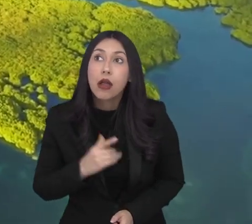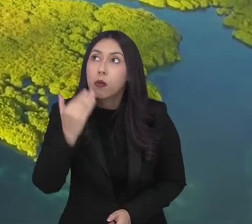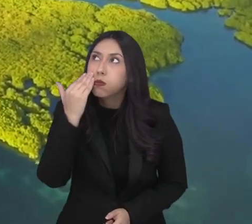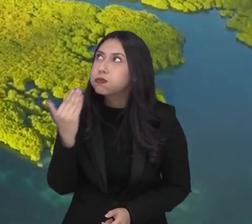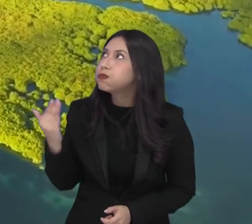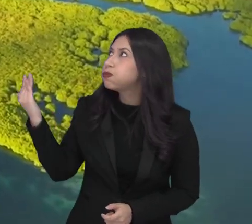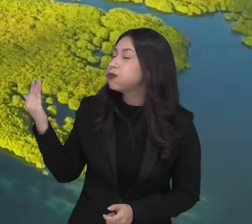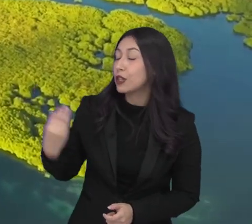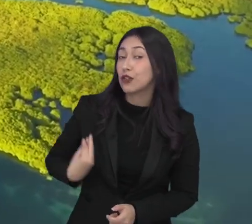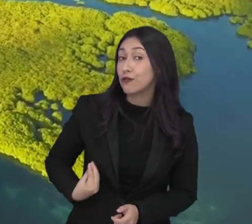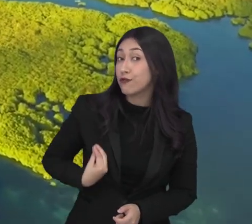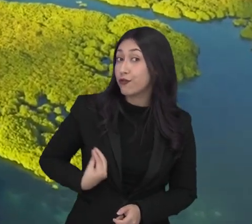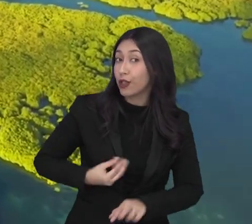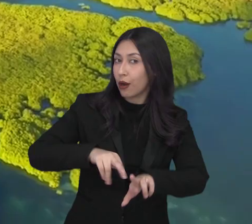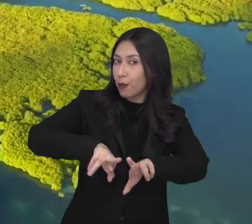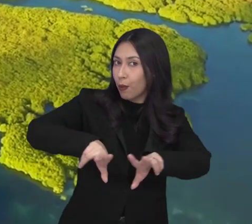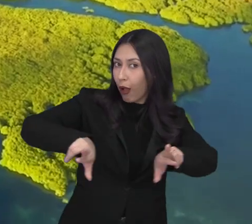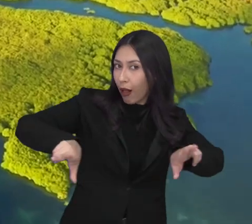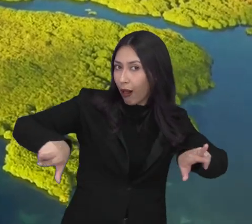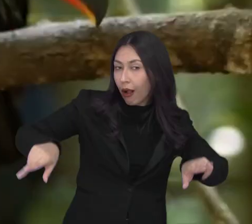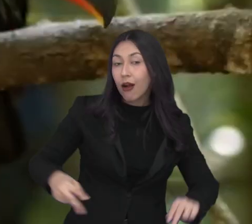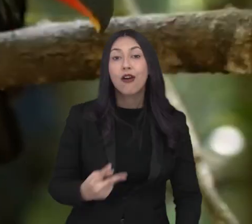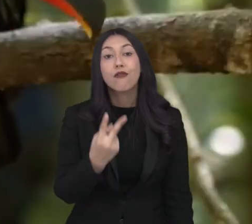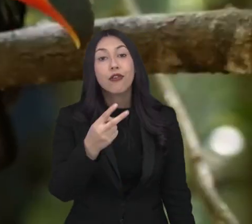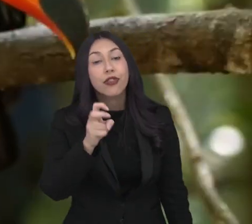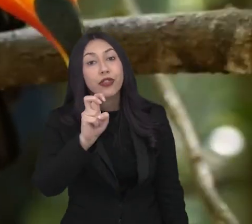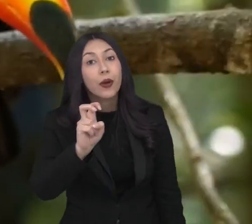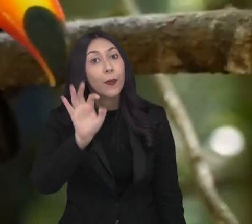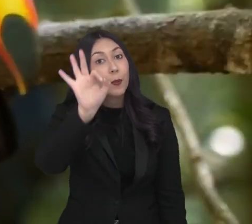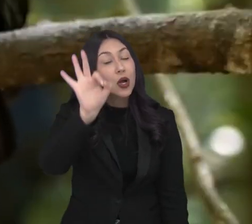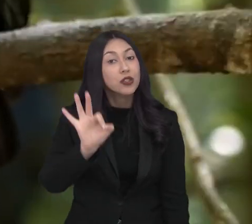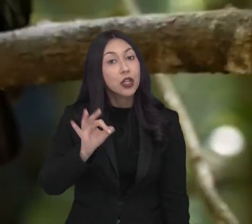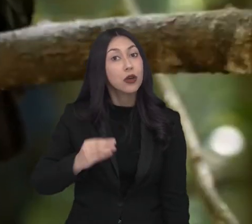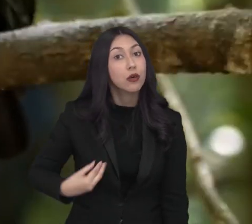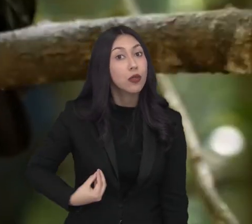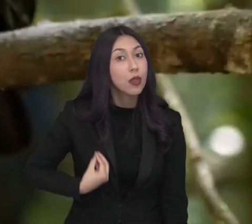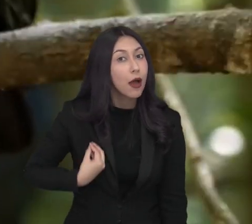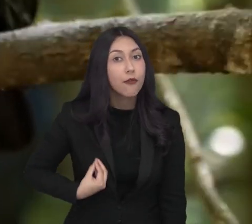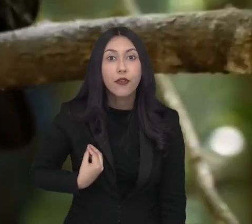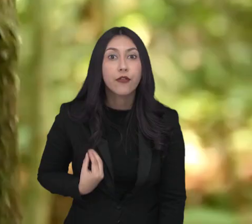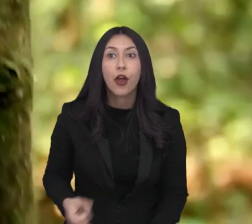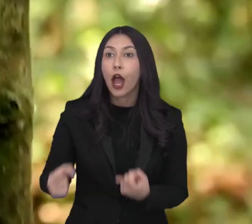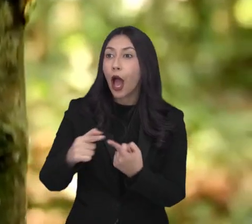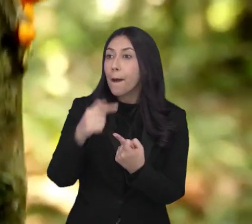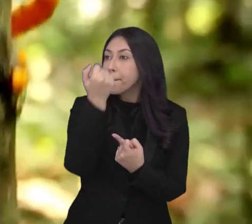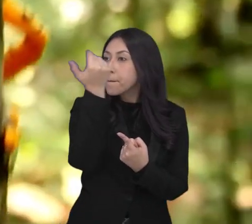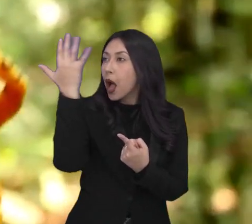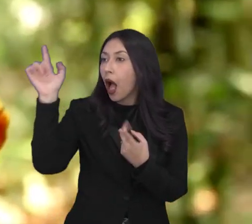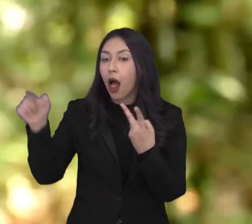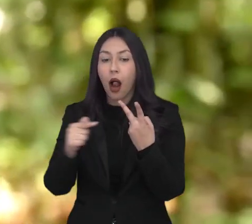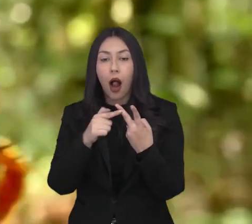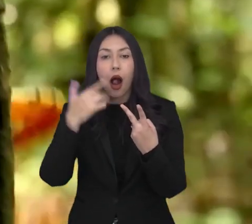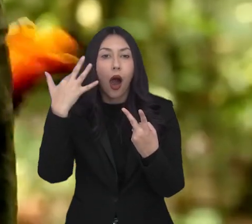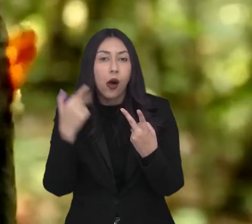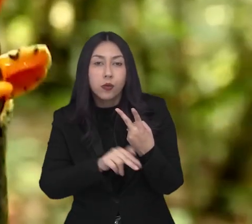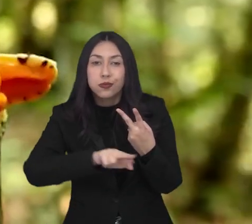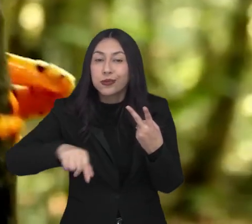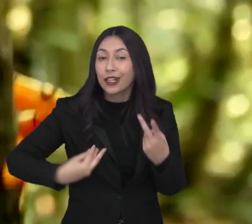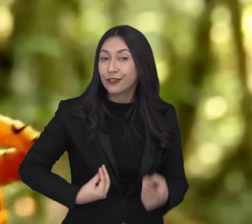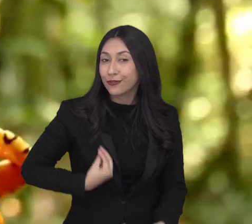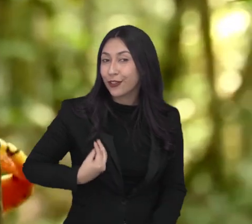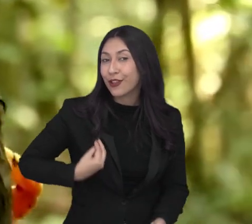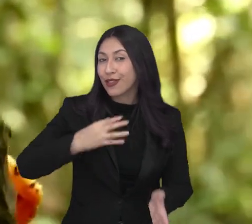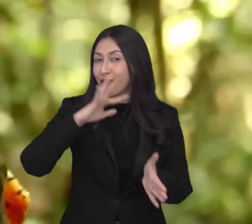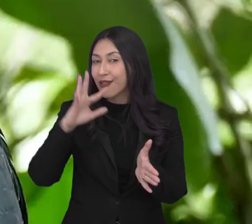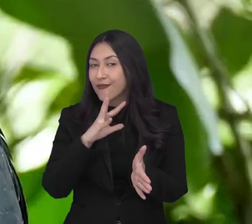abriga a maior biodiversidade do mundo. 25% de todos os seres vivos, incluindo plantas e animais, vivem